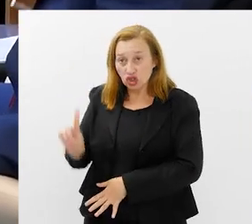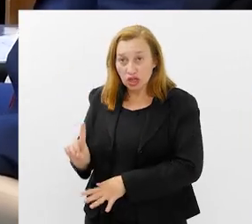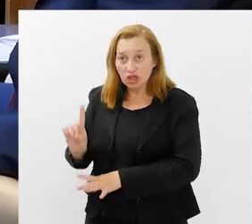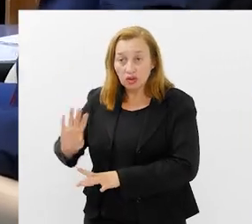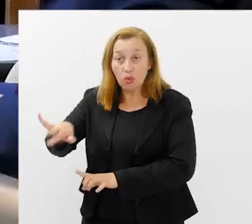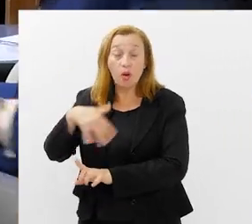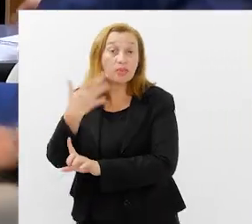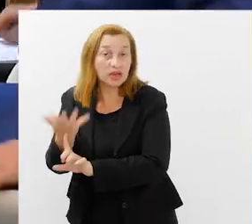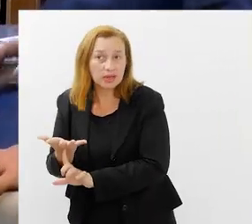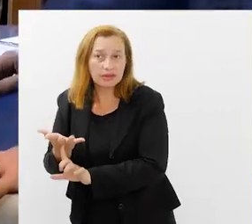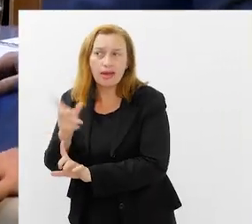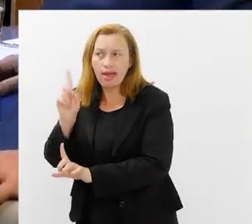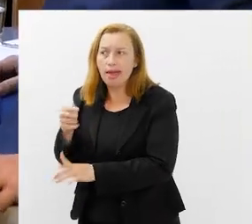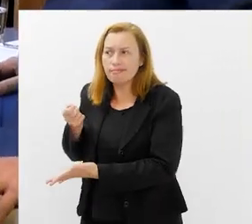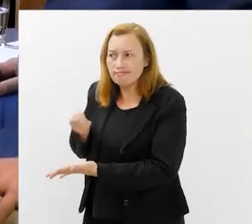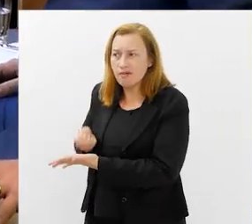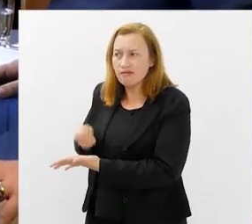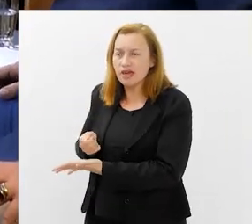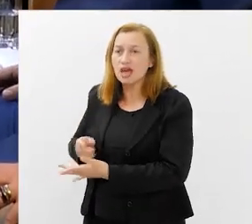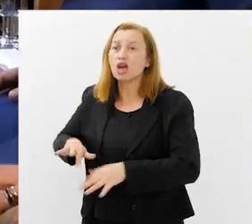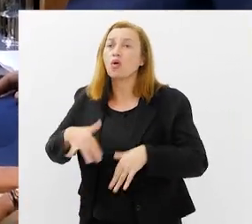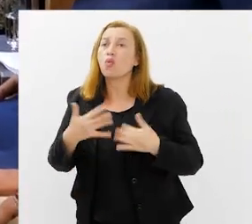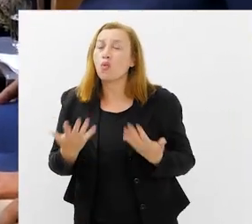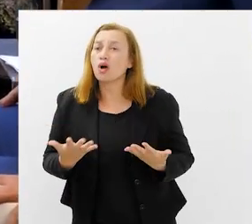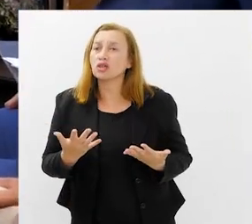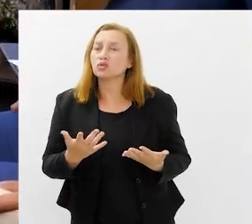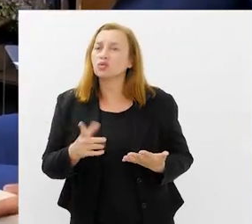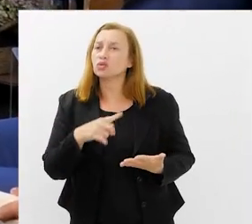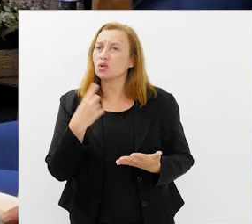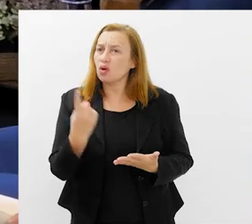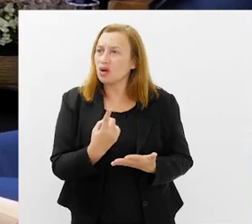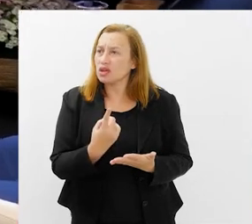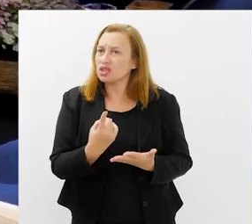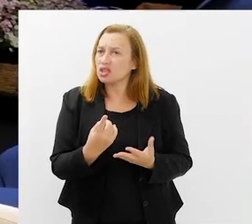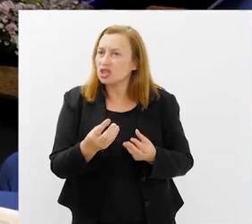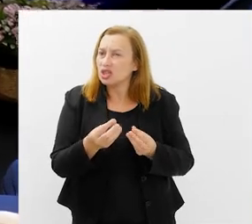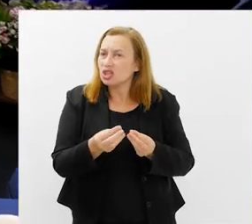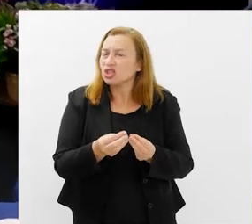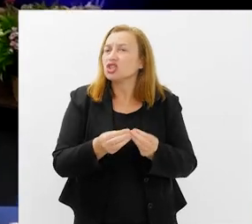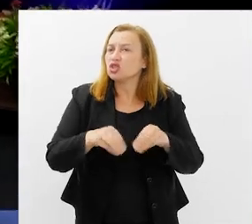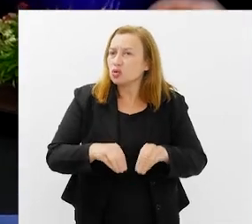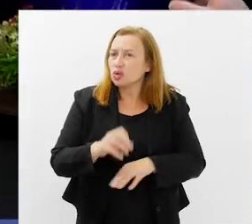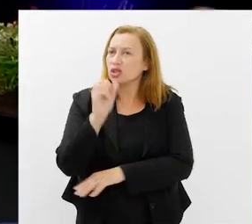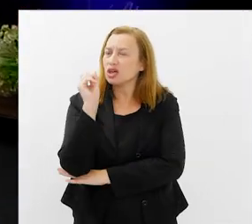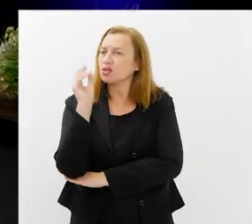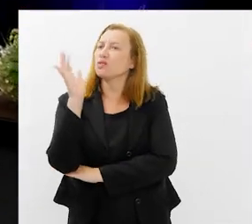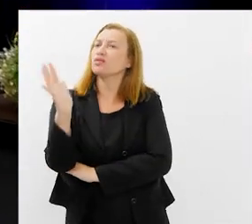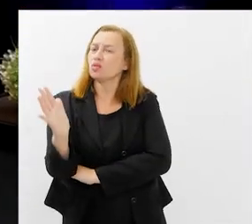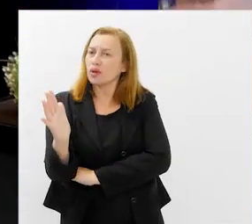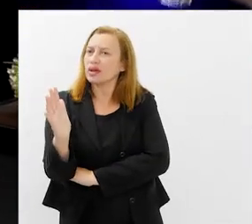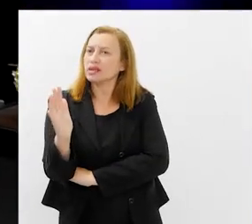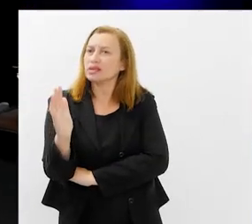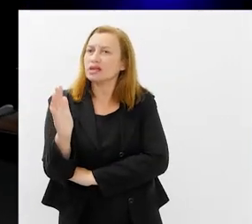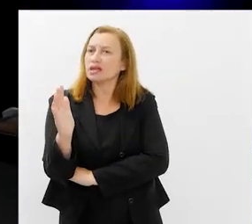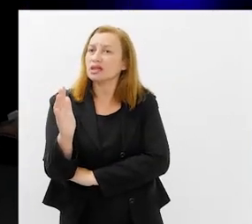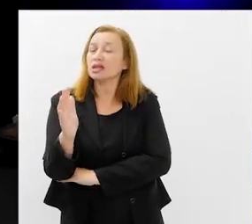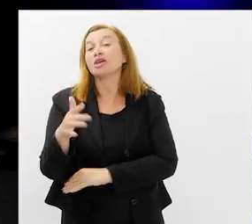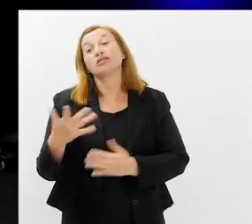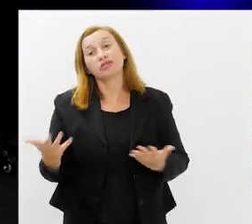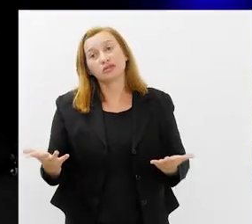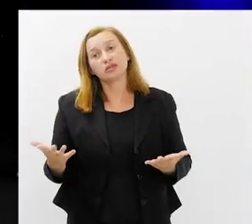dizer, o direito ao ambiente é um direito dever, Então, quando a gente desmata, a gente tem uma situação